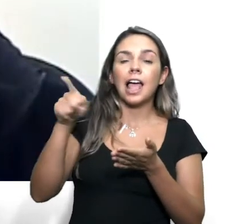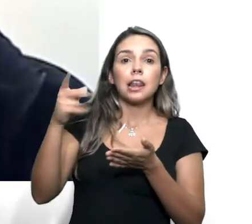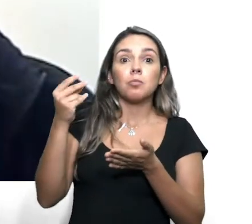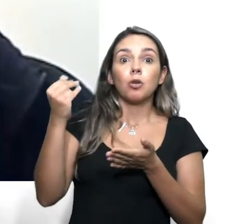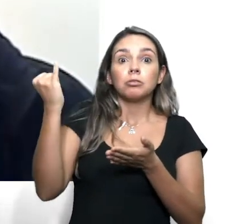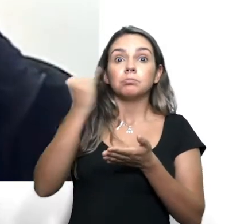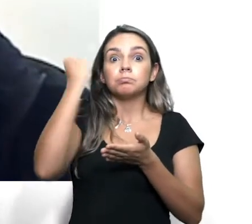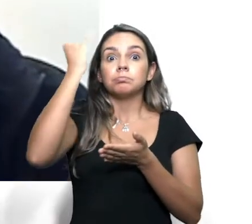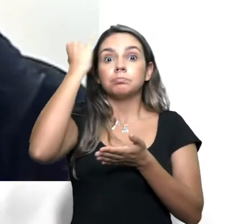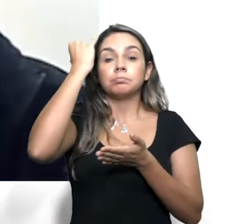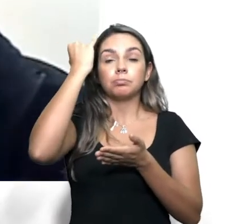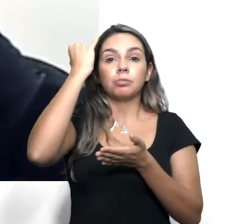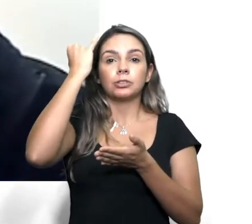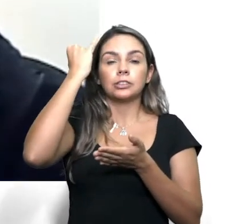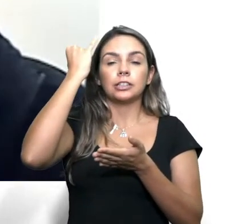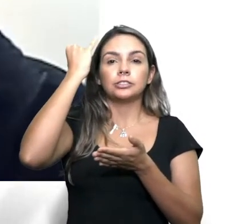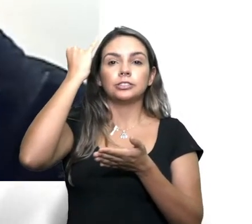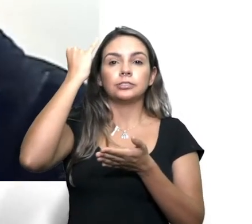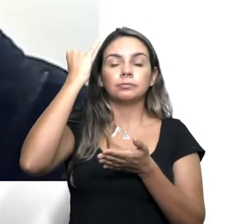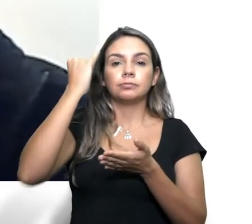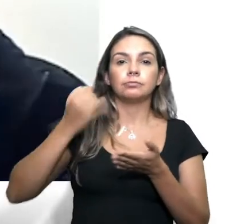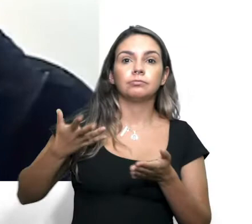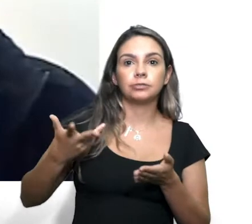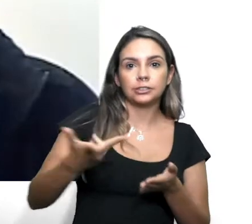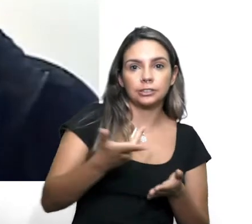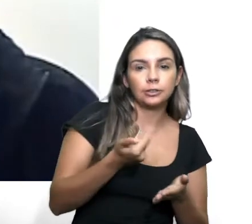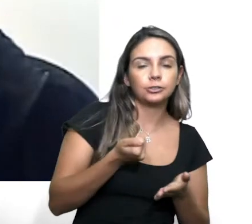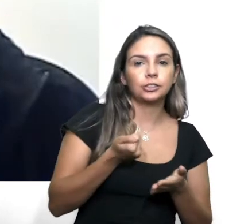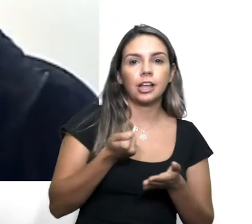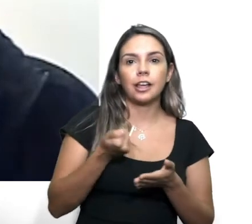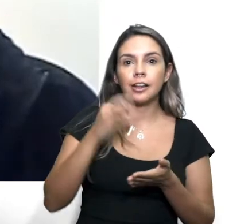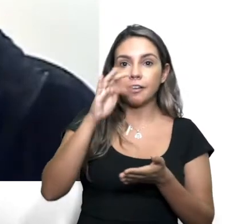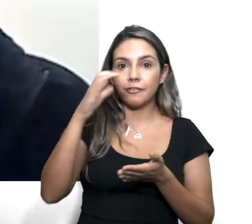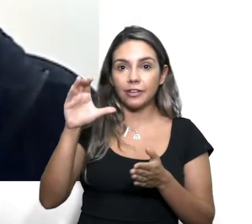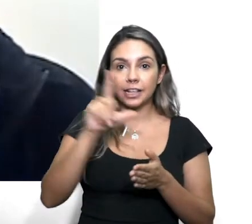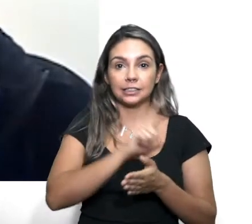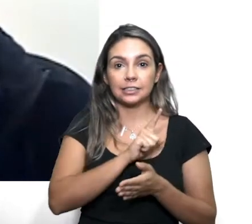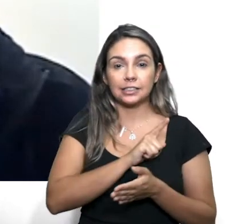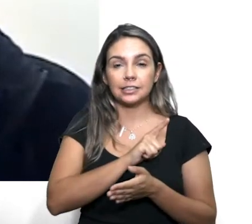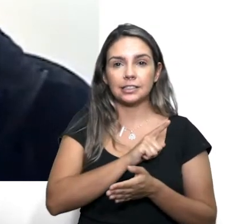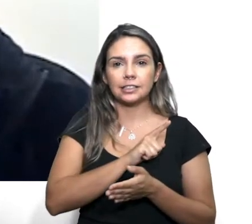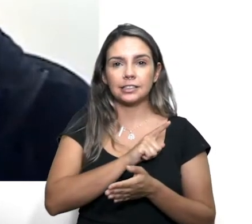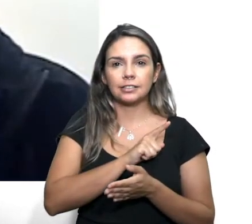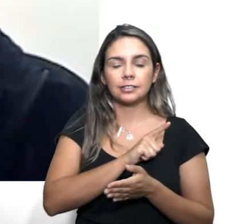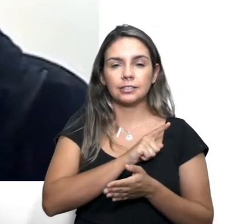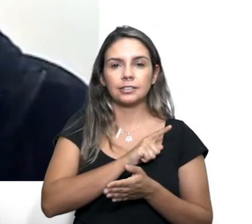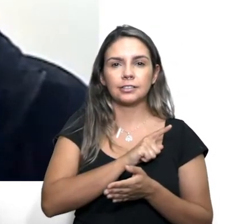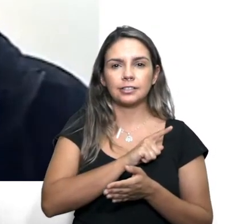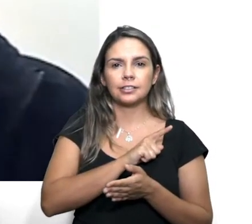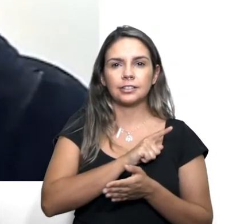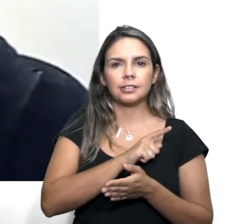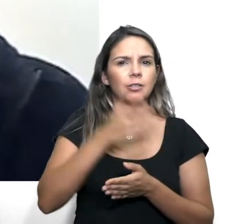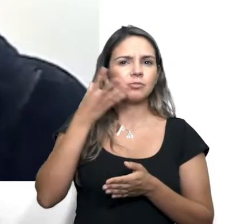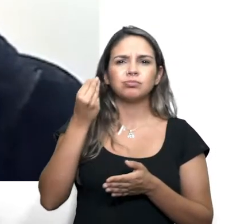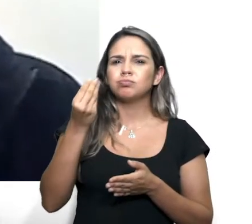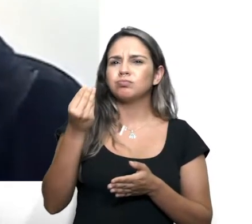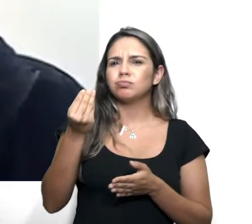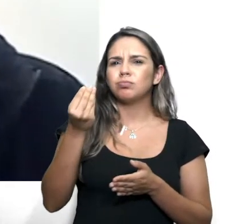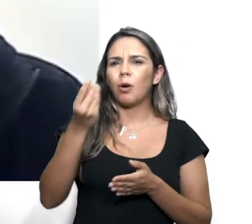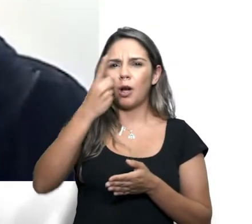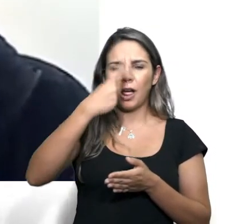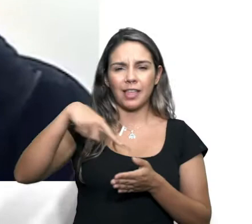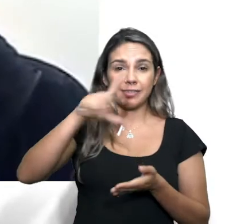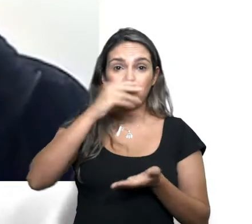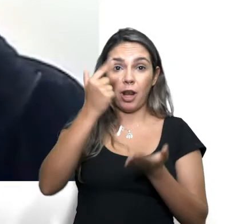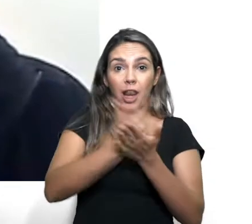é colocada num espaço ainda extraordinário. França tem dezenas e centenas de grandes